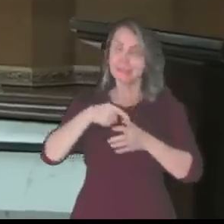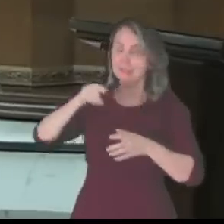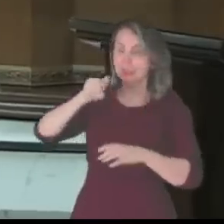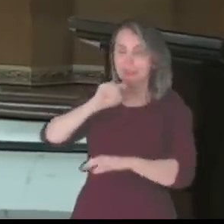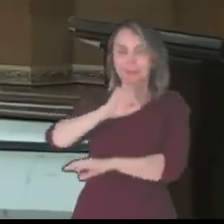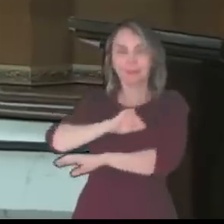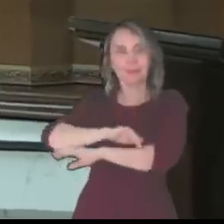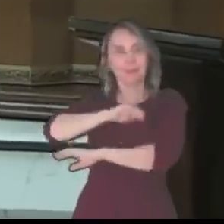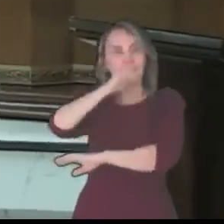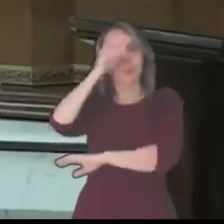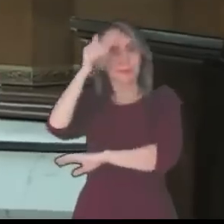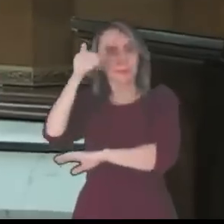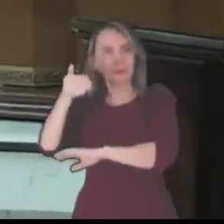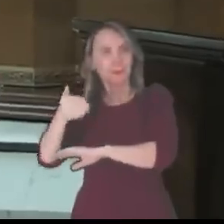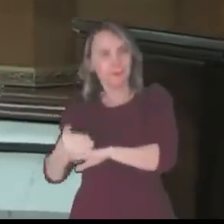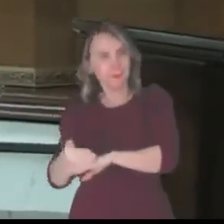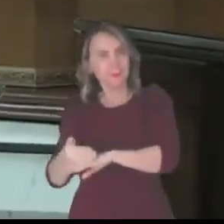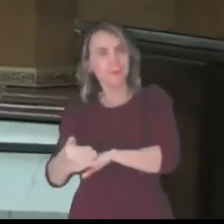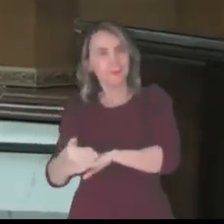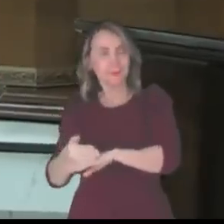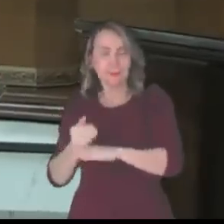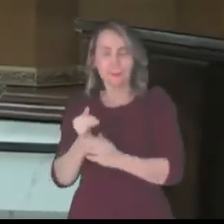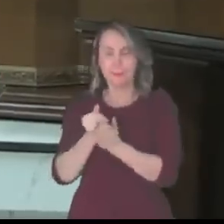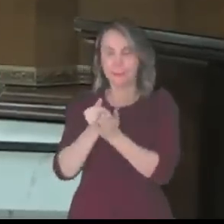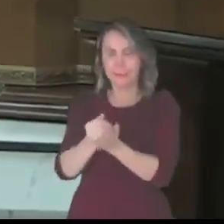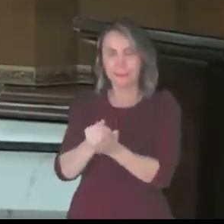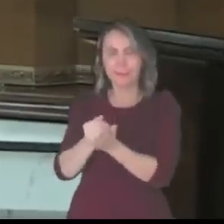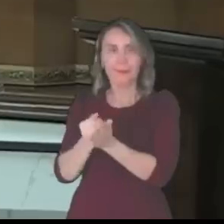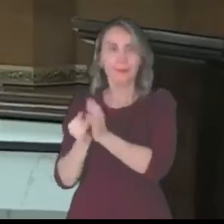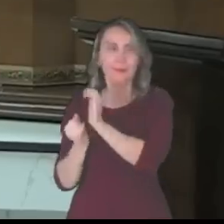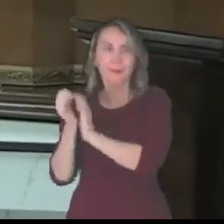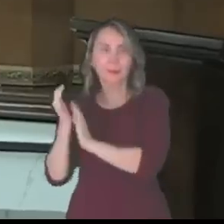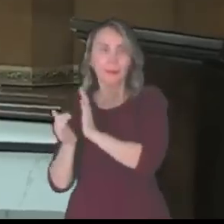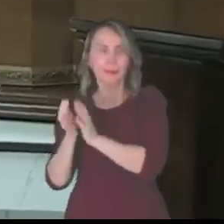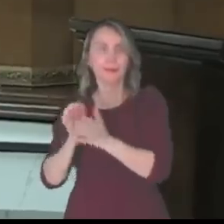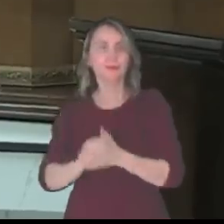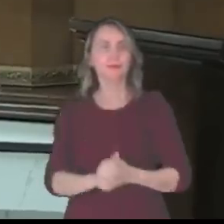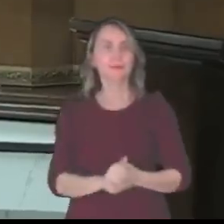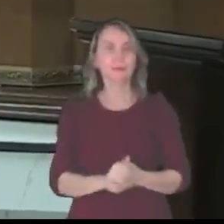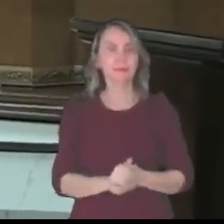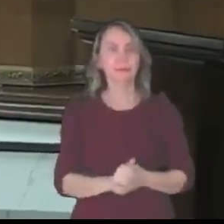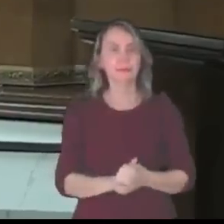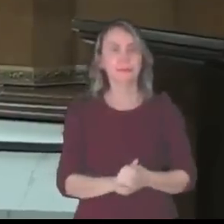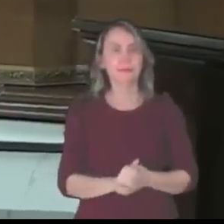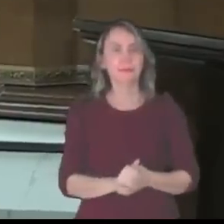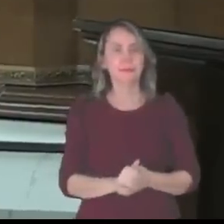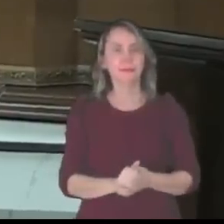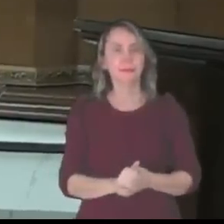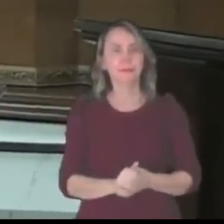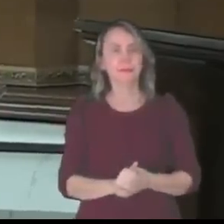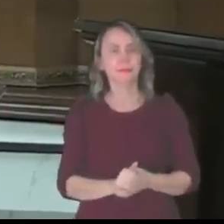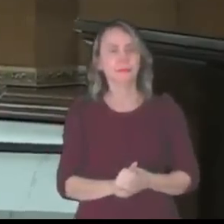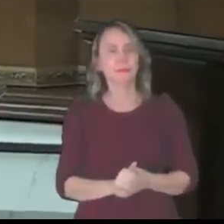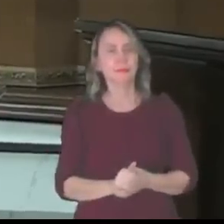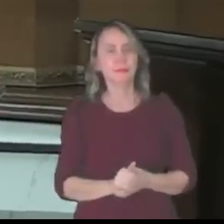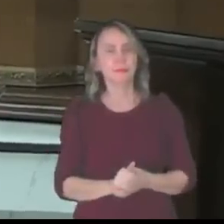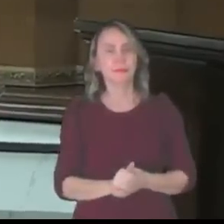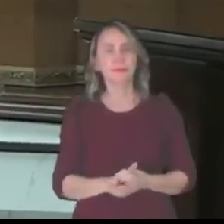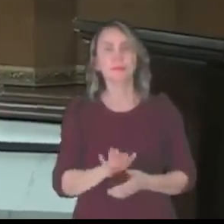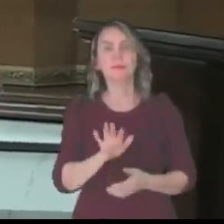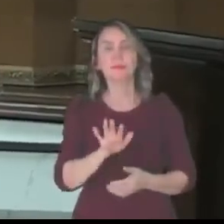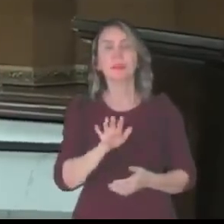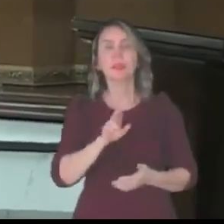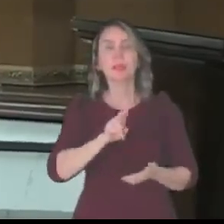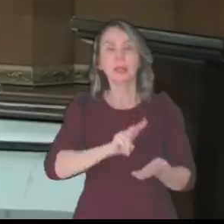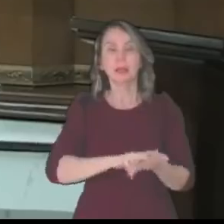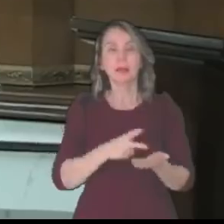Colina do incenso essa tradução que você colocou ela em ver irmão eu tô dizendo mas aquela que estava ali era outra pode deixar aquela